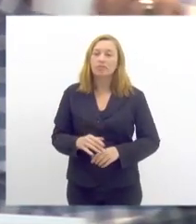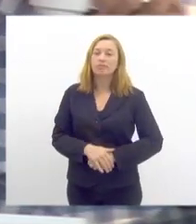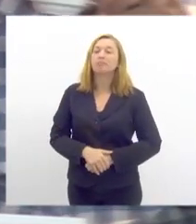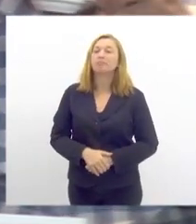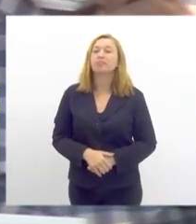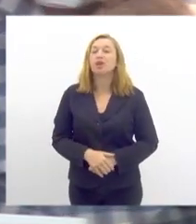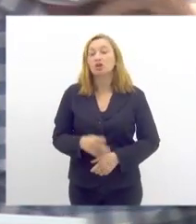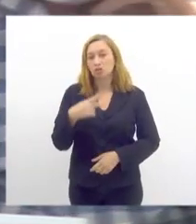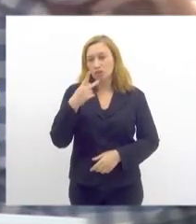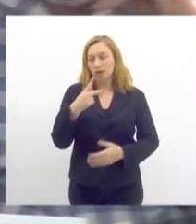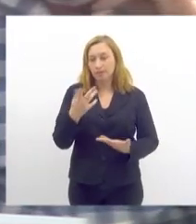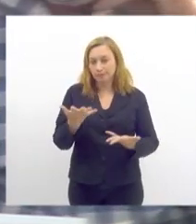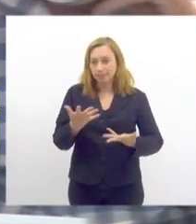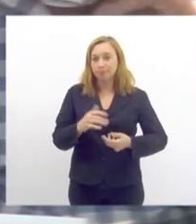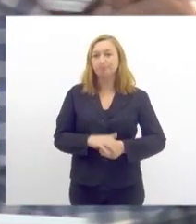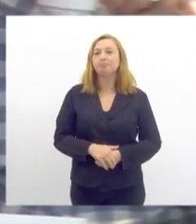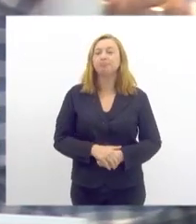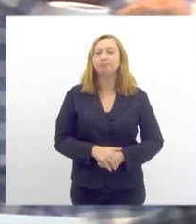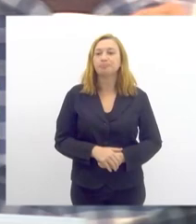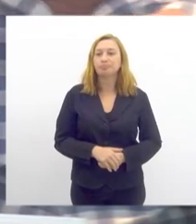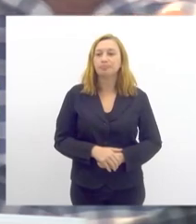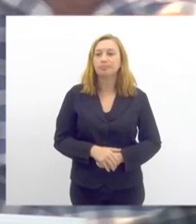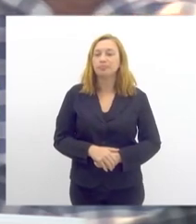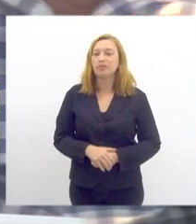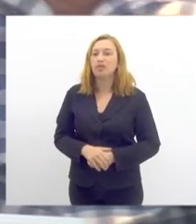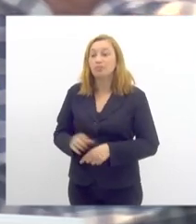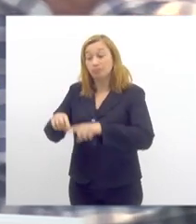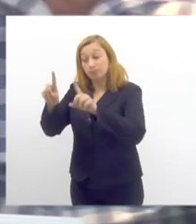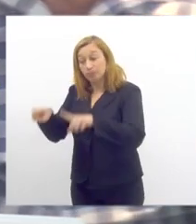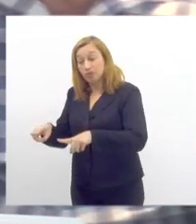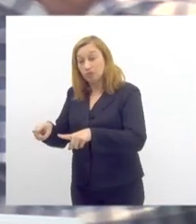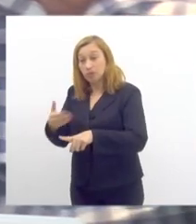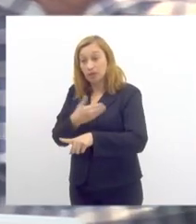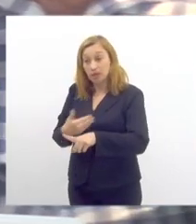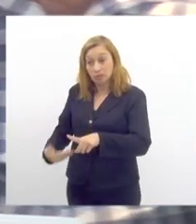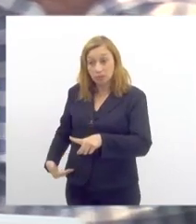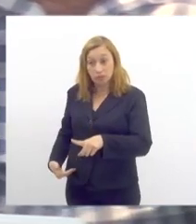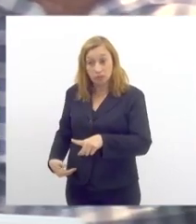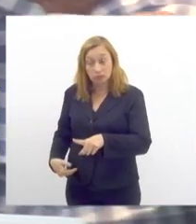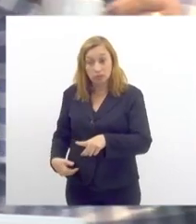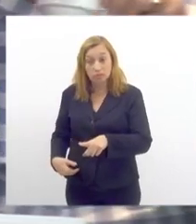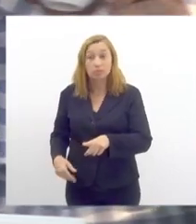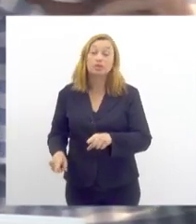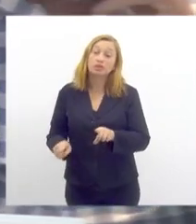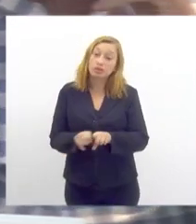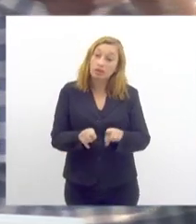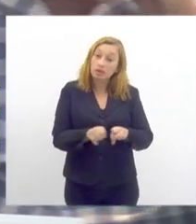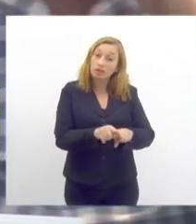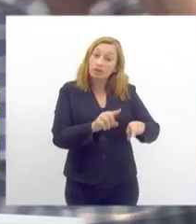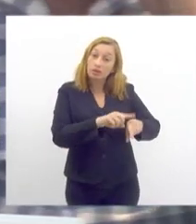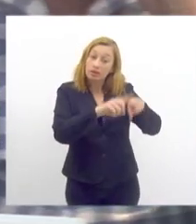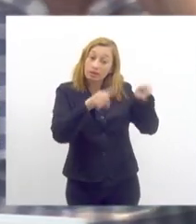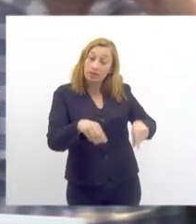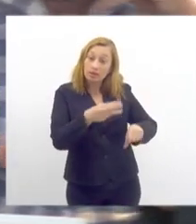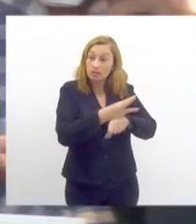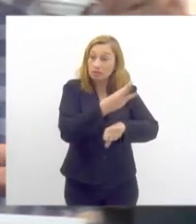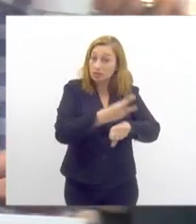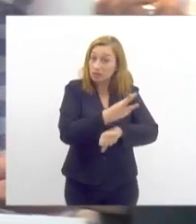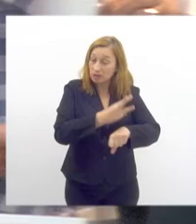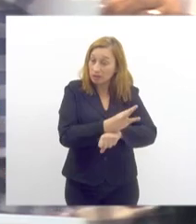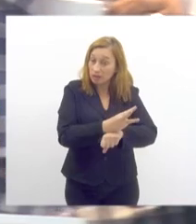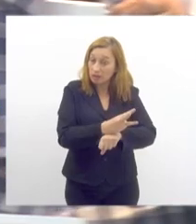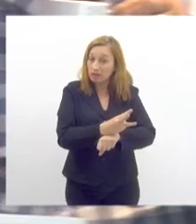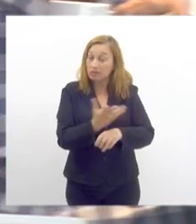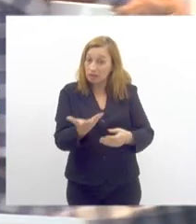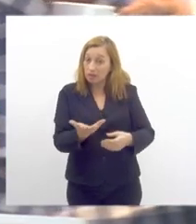extraquadro, tá? Que eu estou falando. Entre efetivos e extraquadro, que eu estou falando. O terceirizado ele é considerado serviço, é uma outra